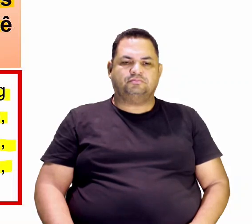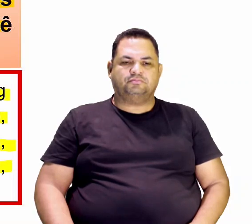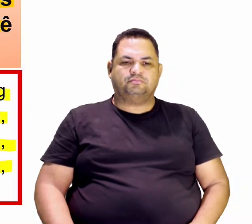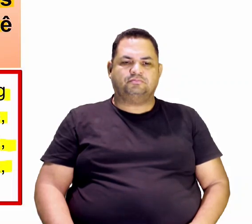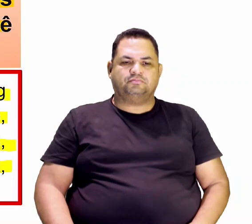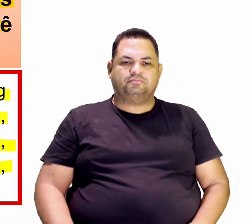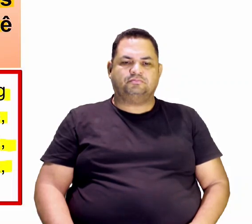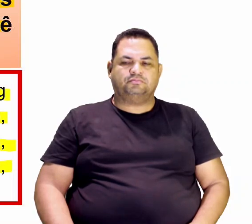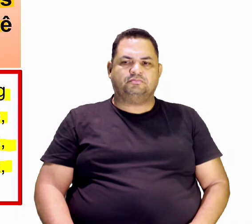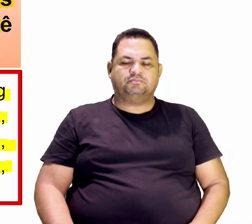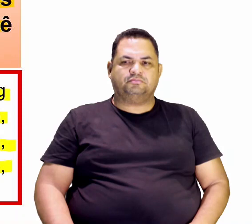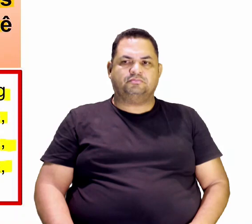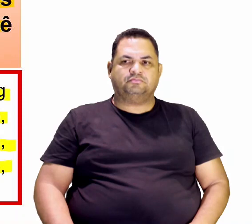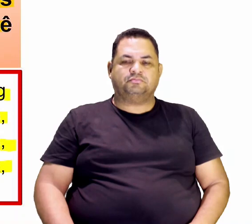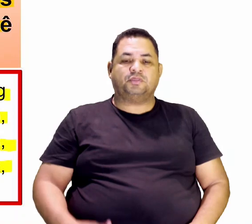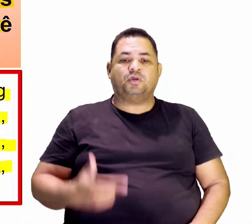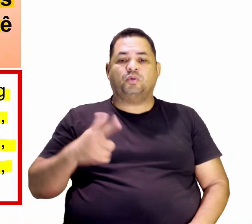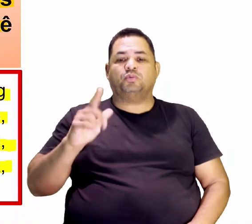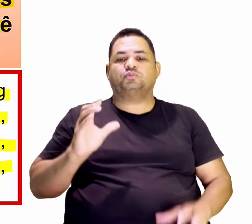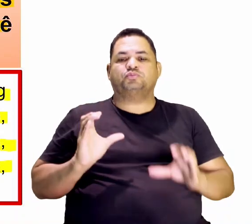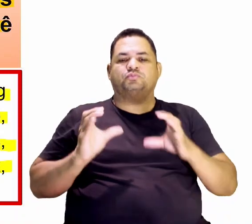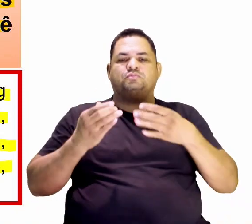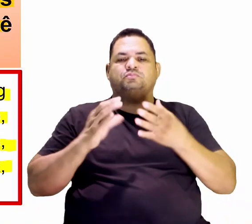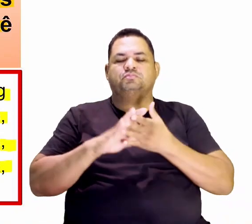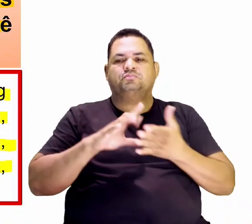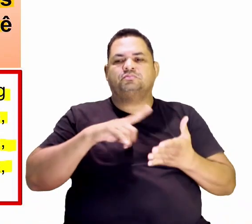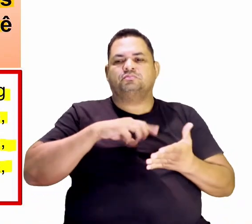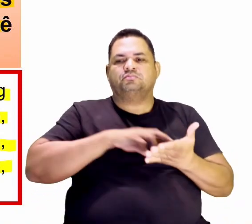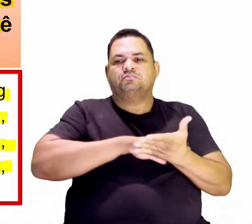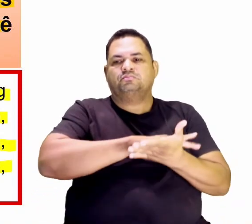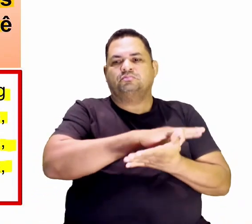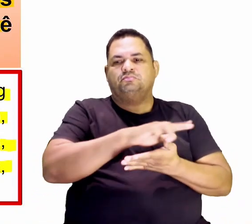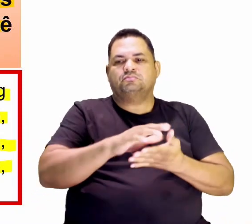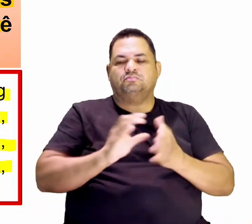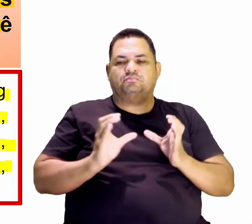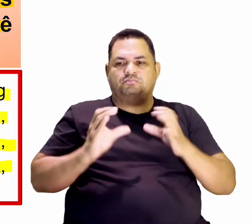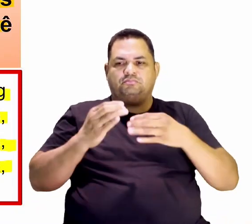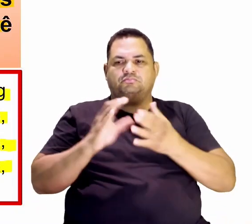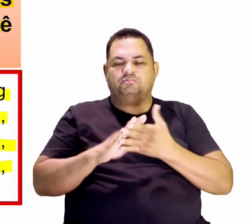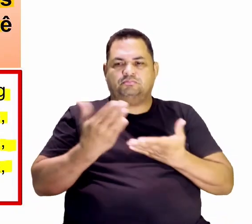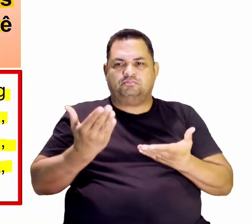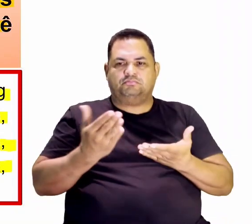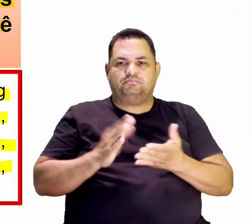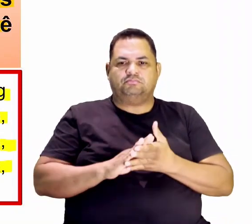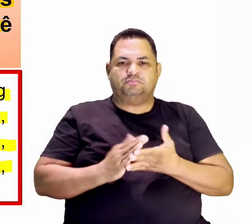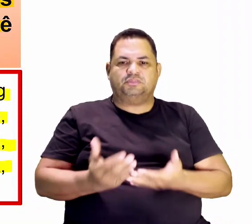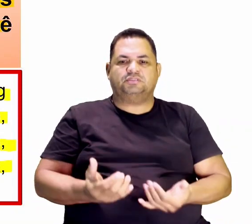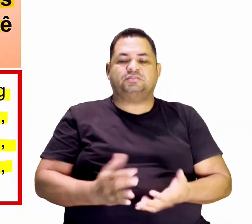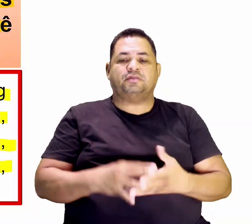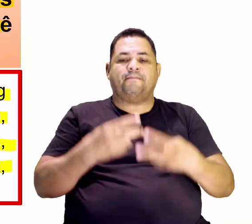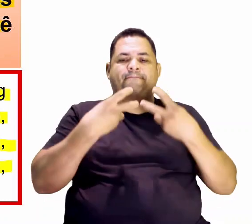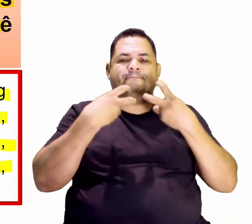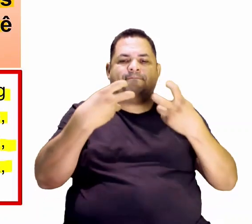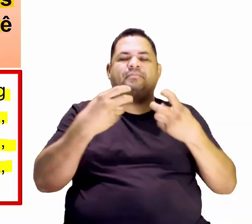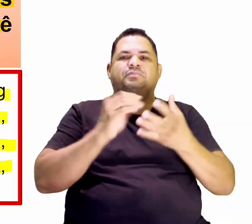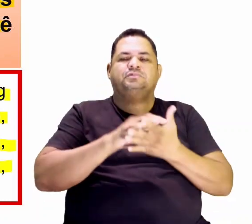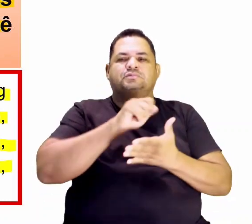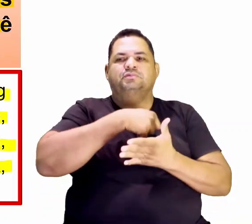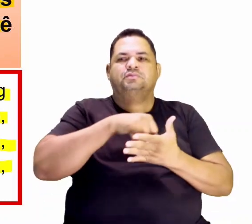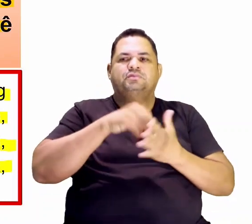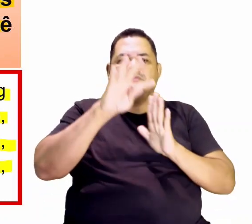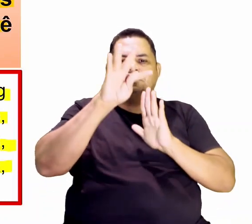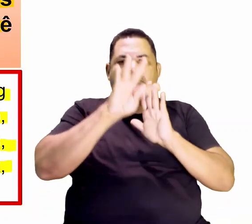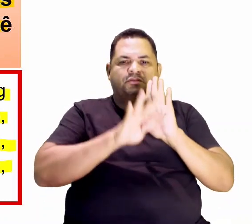e outros. Então você tem muitas tribos aí para você se identificar e produzir aí um texto sobre